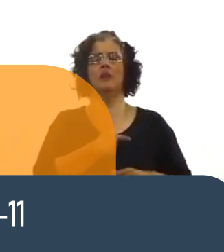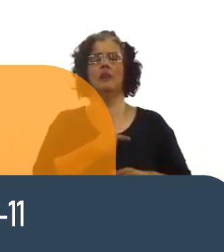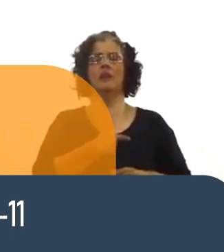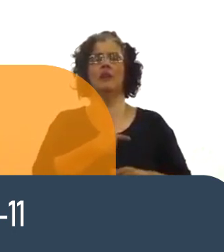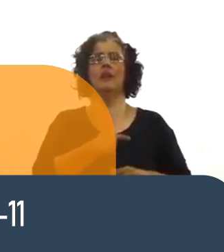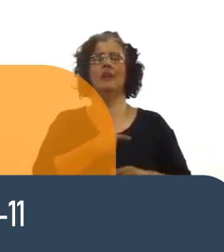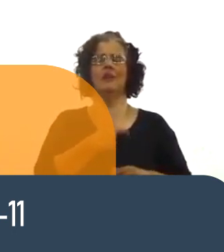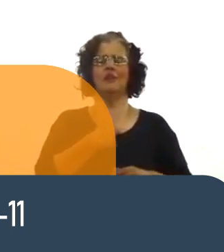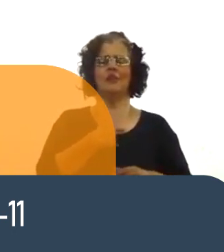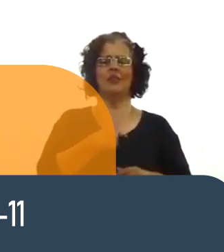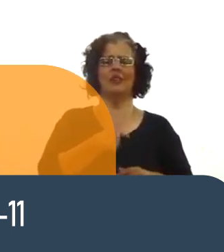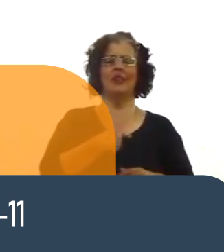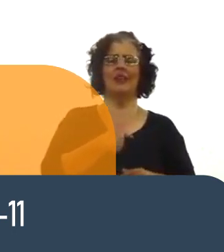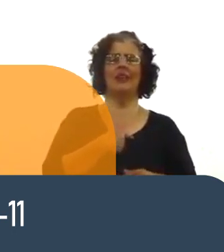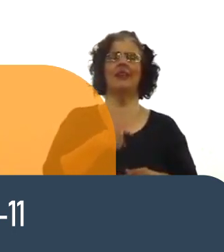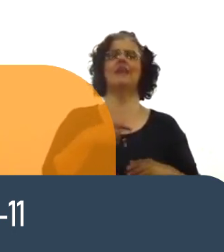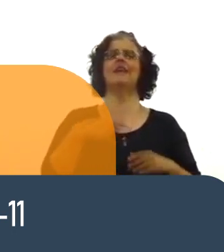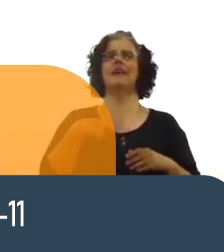Tribulação,